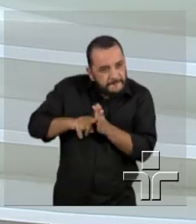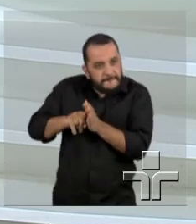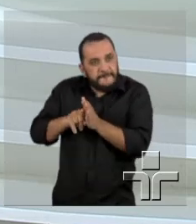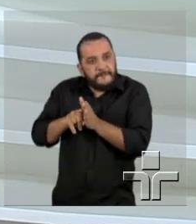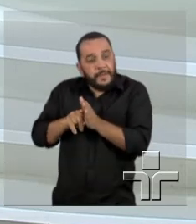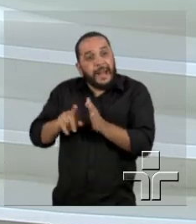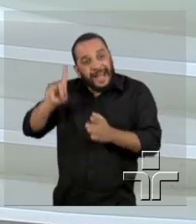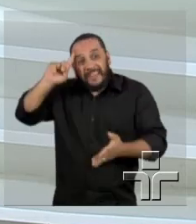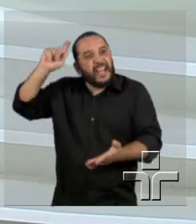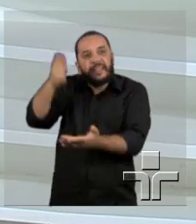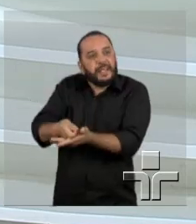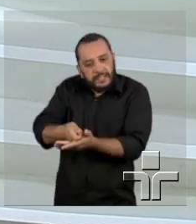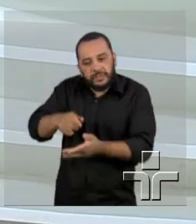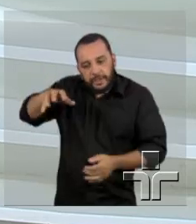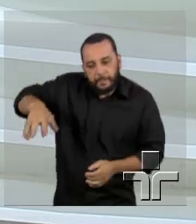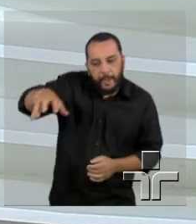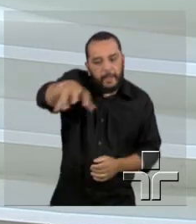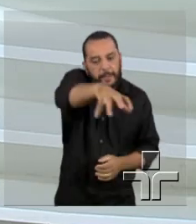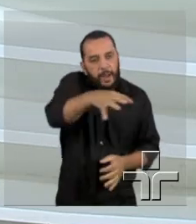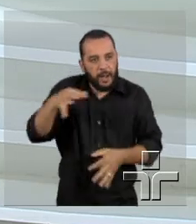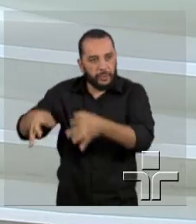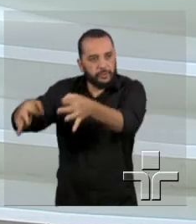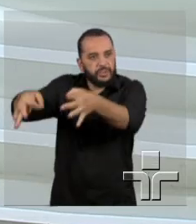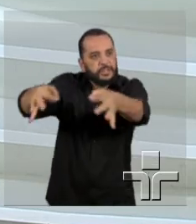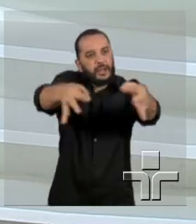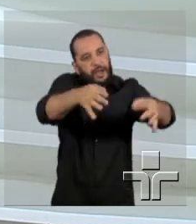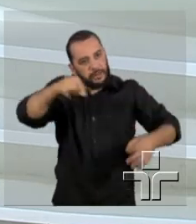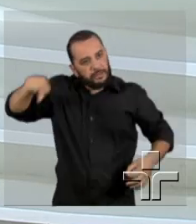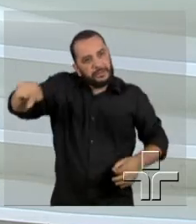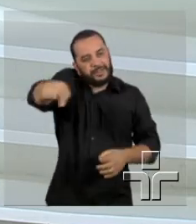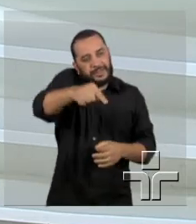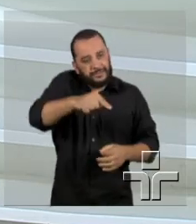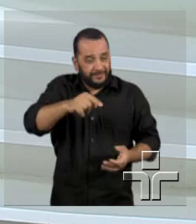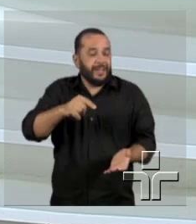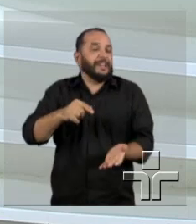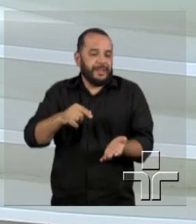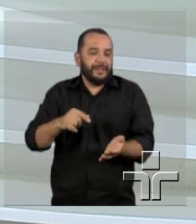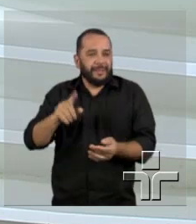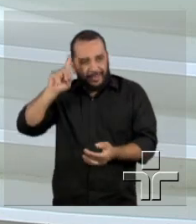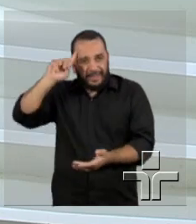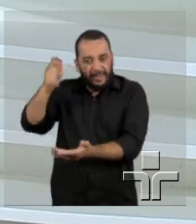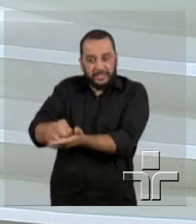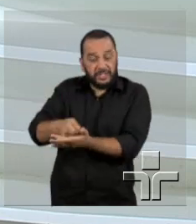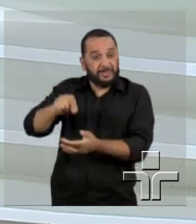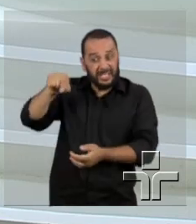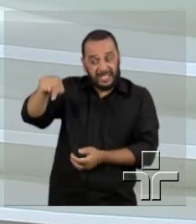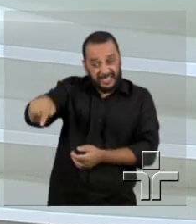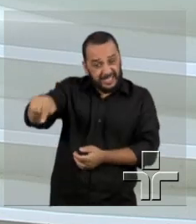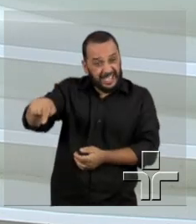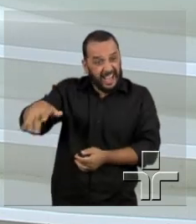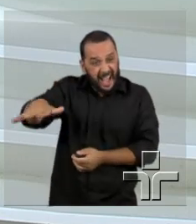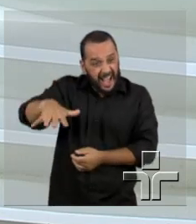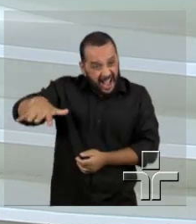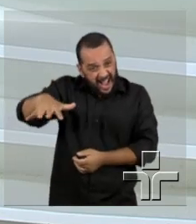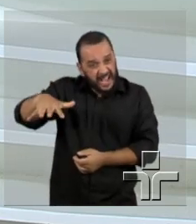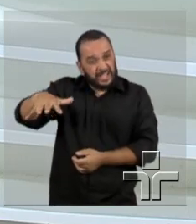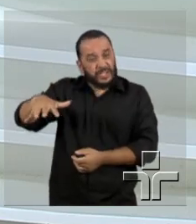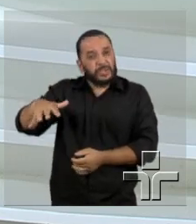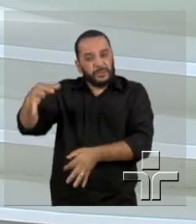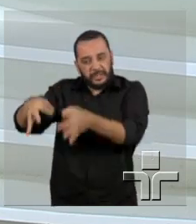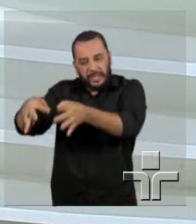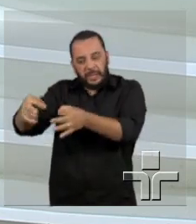Judiciário. É sempre o Poder Judiciário. Logo, o Poder Judiciário não pode querer ser, ao mesmo tempo, embocadura,